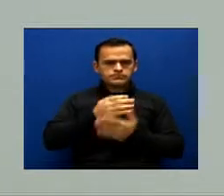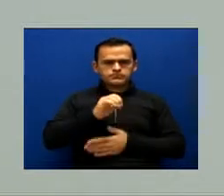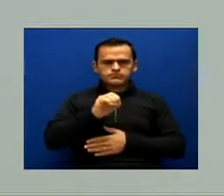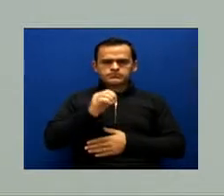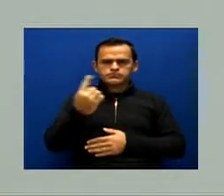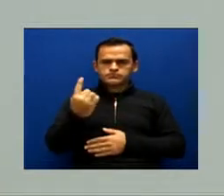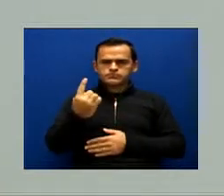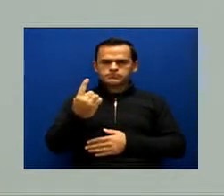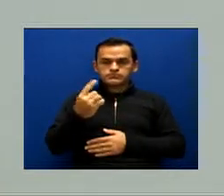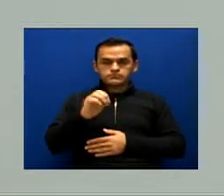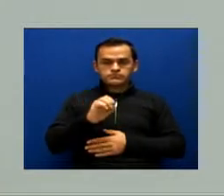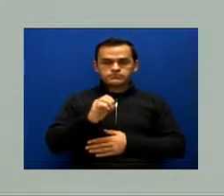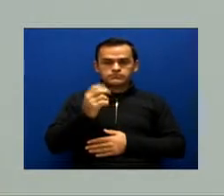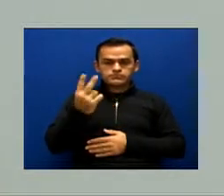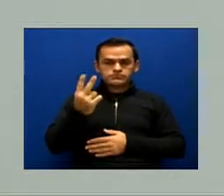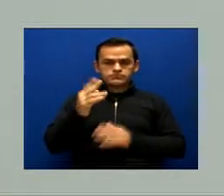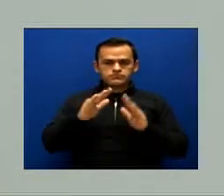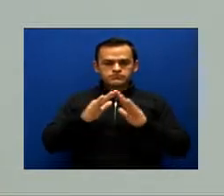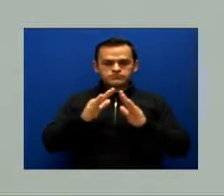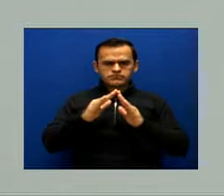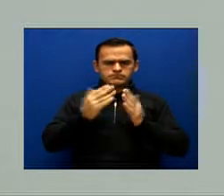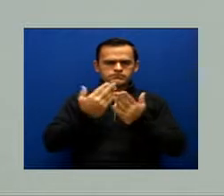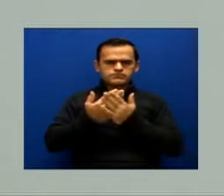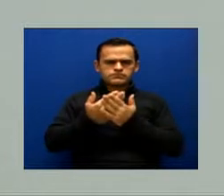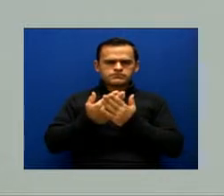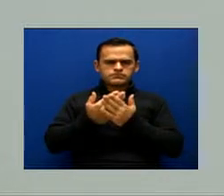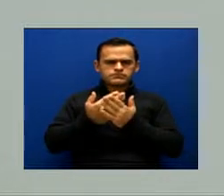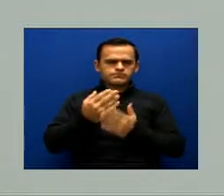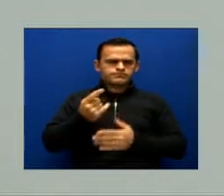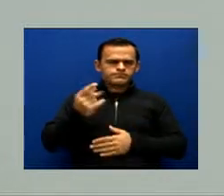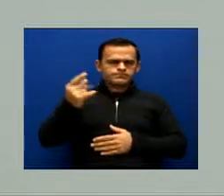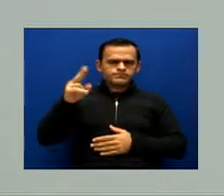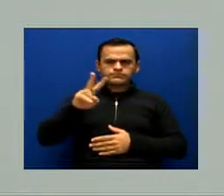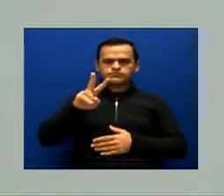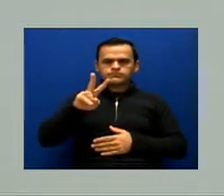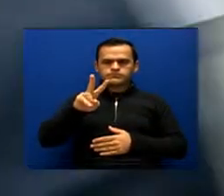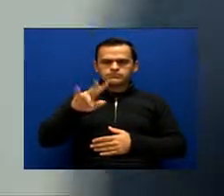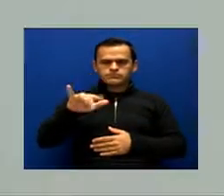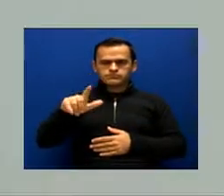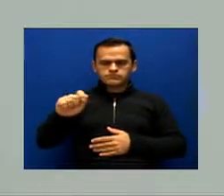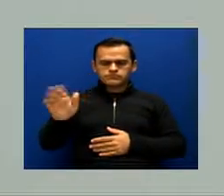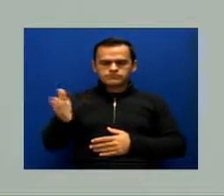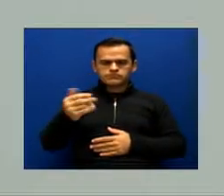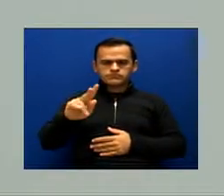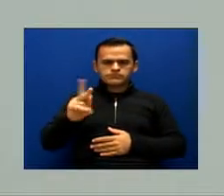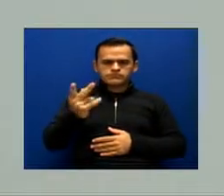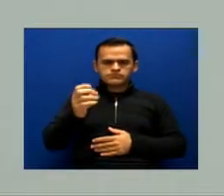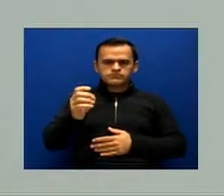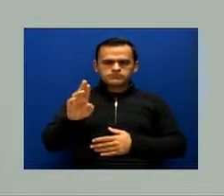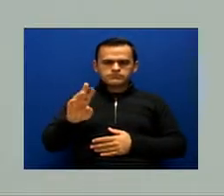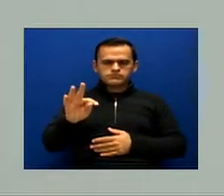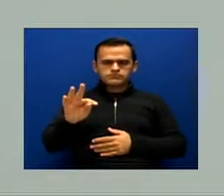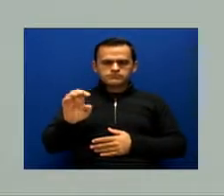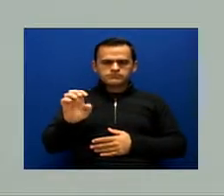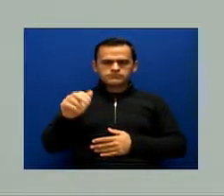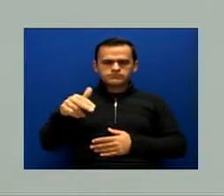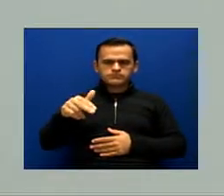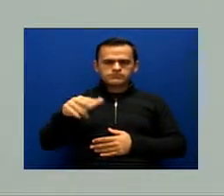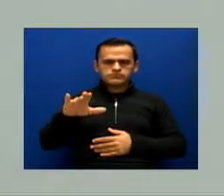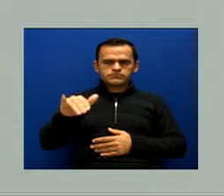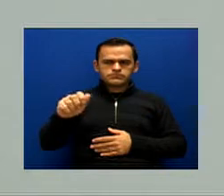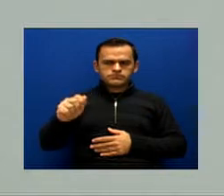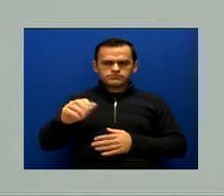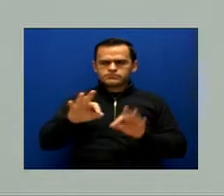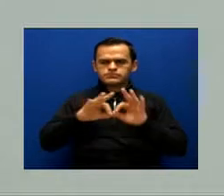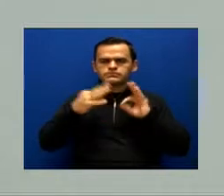da Vila Hortense? Não, 02. Não. A mais antiga era da Vila Hortense. Ah, sim. Hoje é 02, deve ter 70 anos. 70. Meu pai estudou,